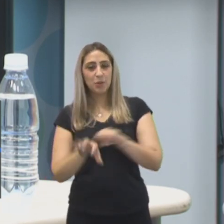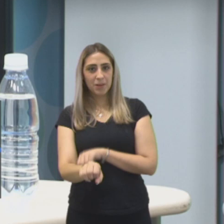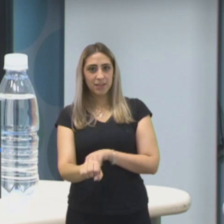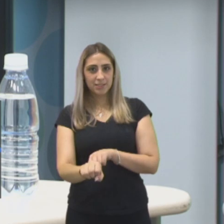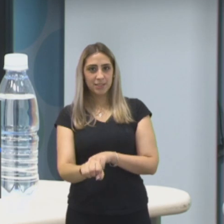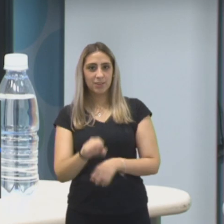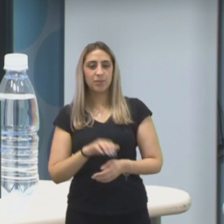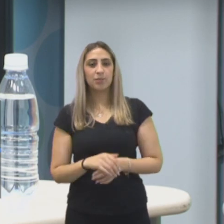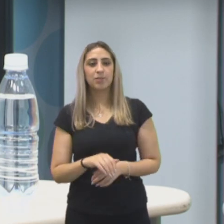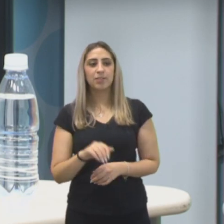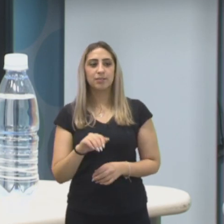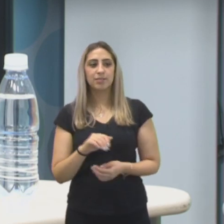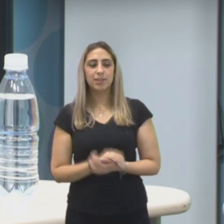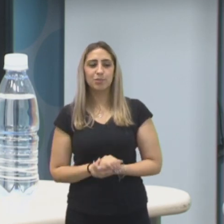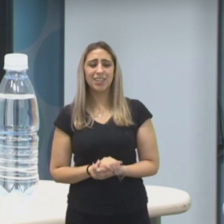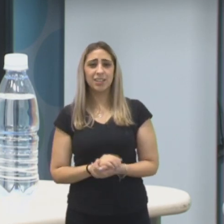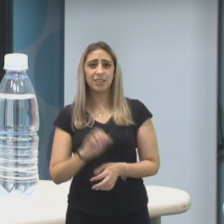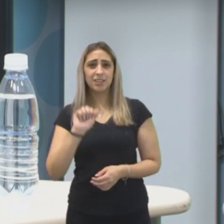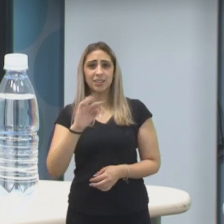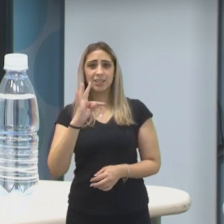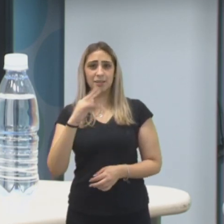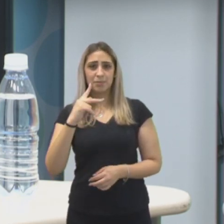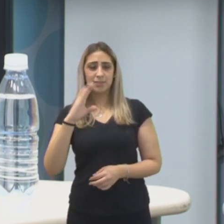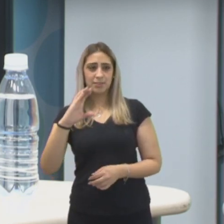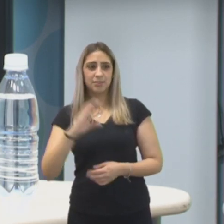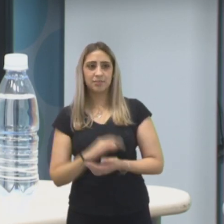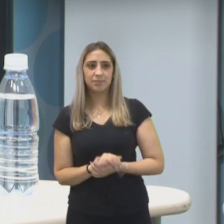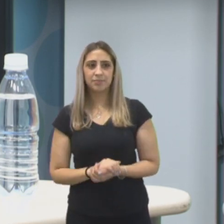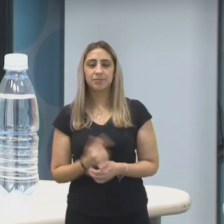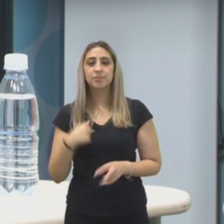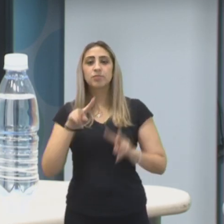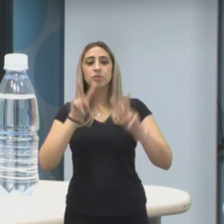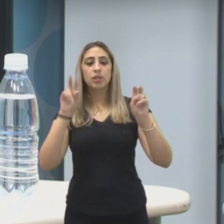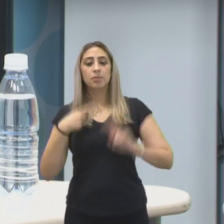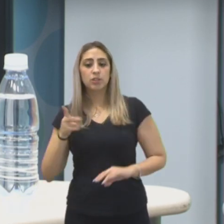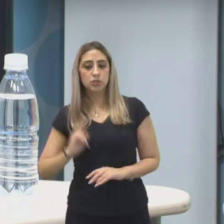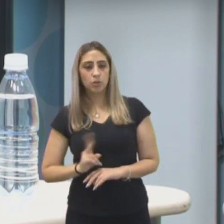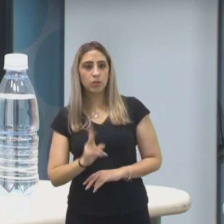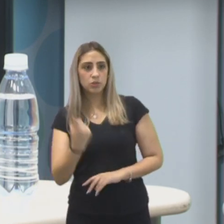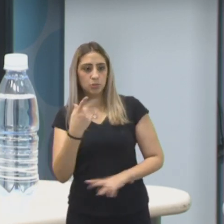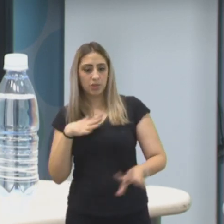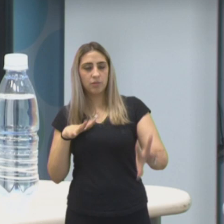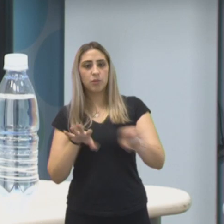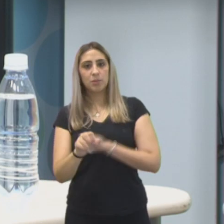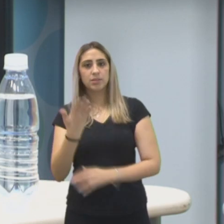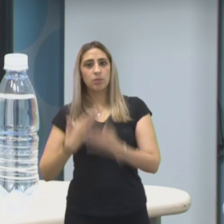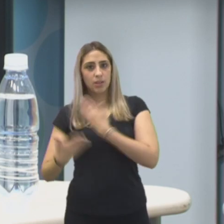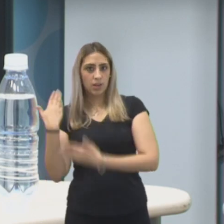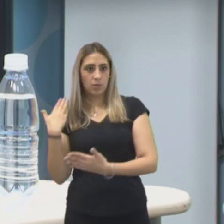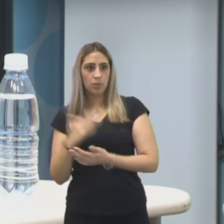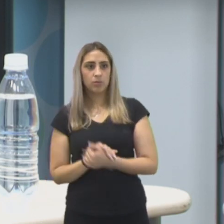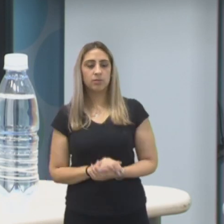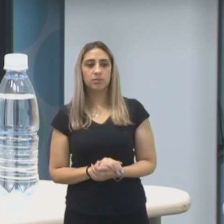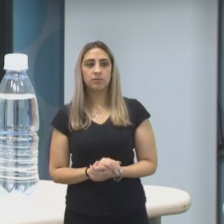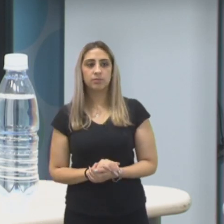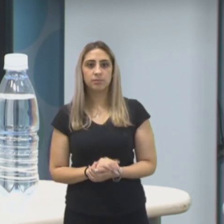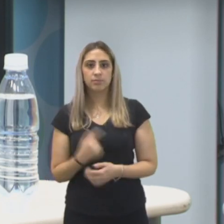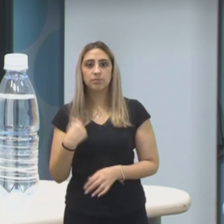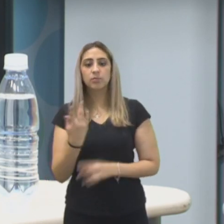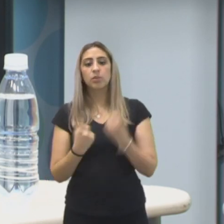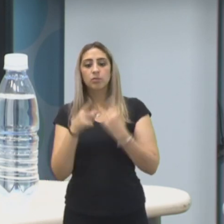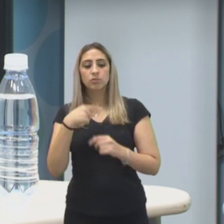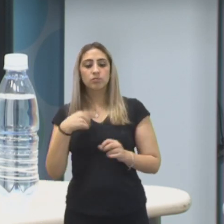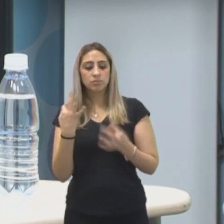da ATPC. Hoje nós temos aqui um tema de continuação de uma formação anterior, da qual vocês